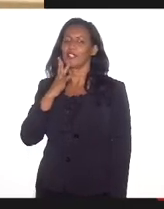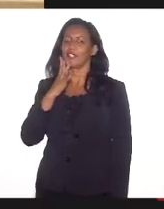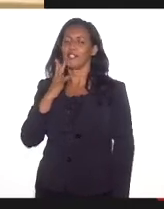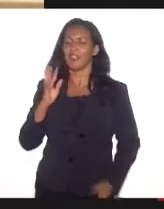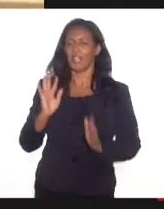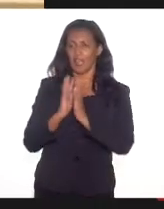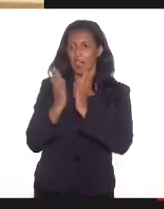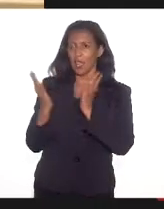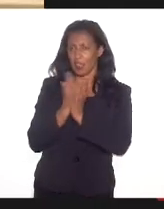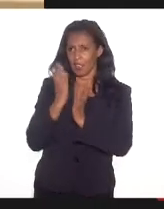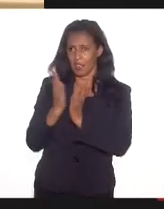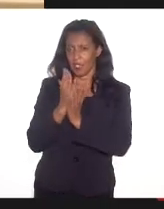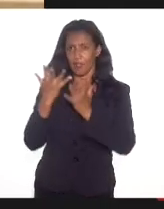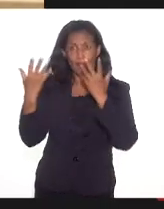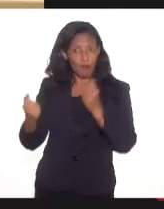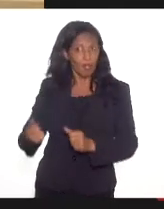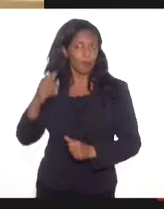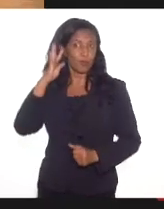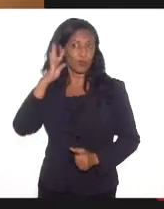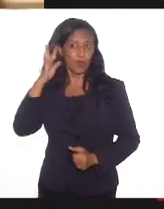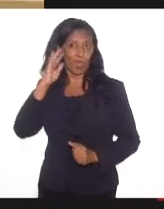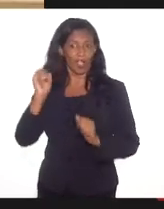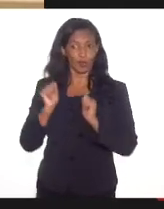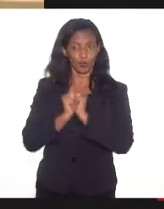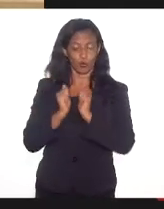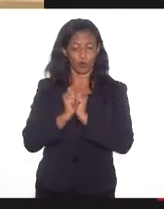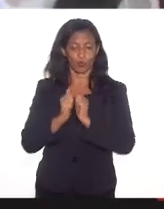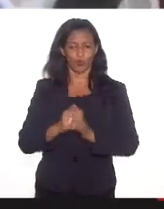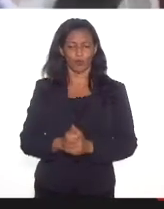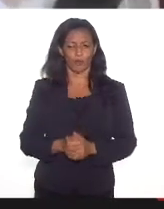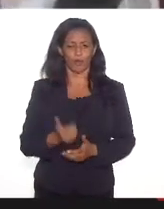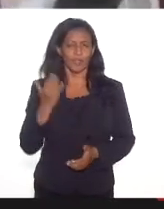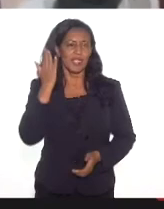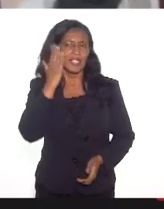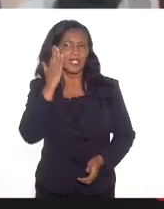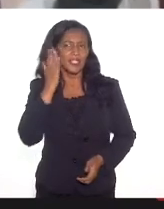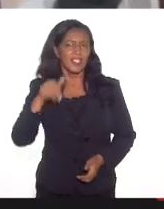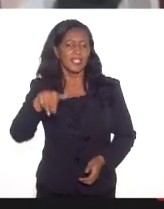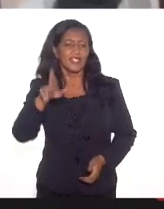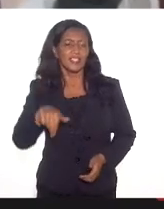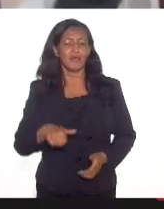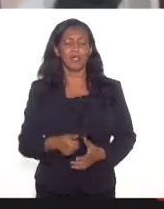já estou curiosa sabe de quem é